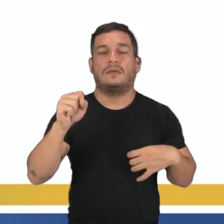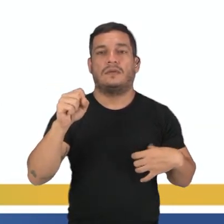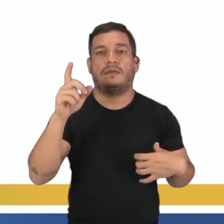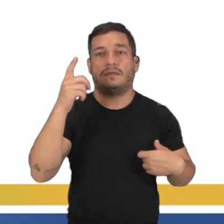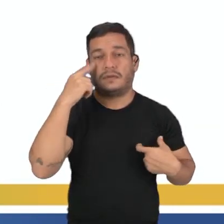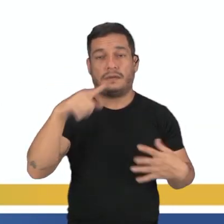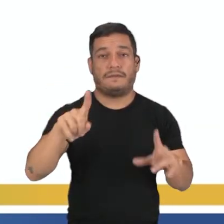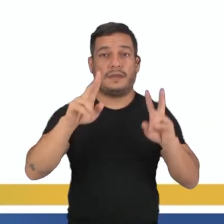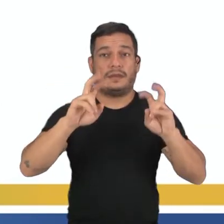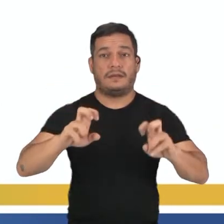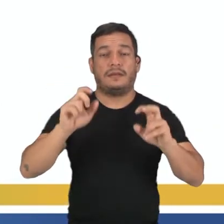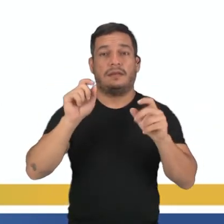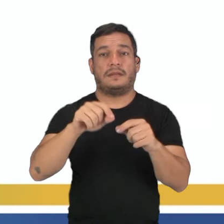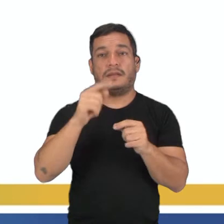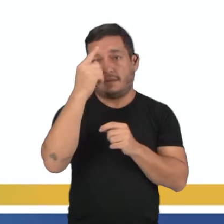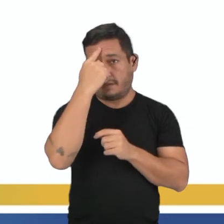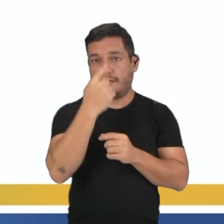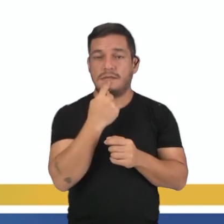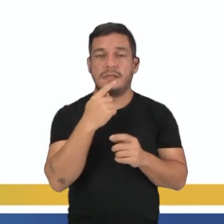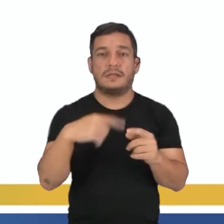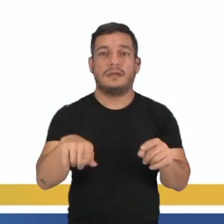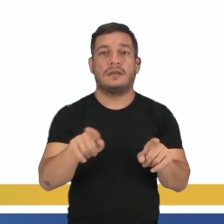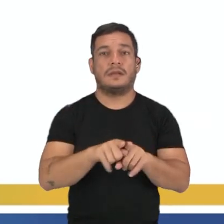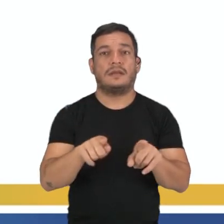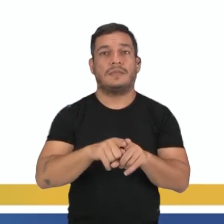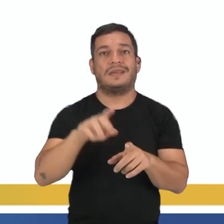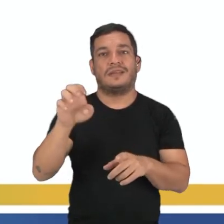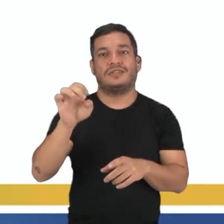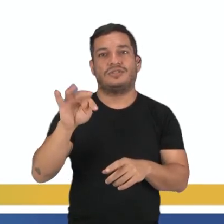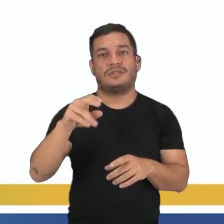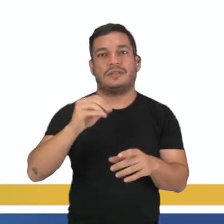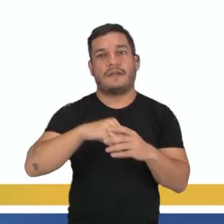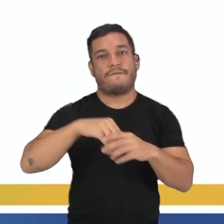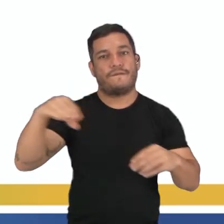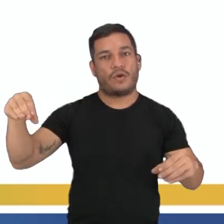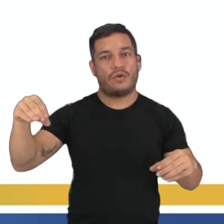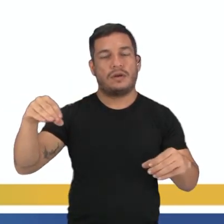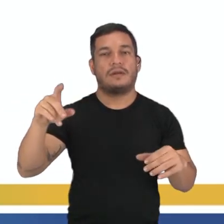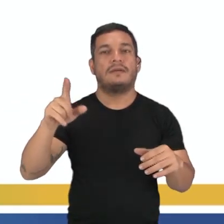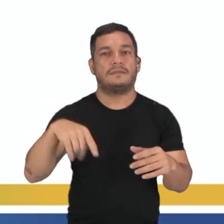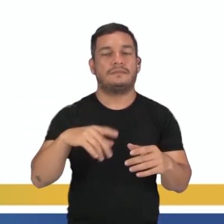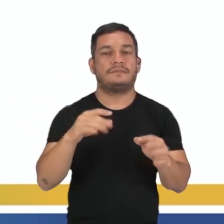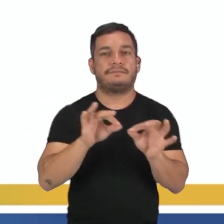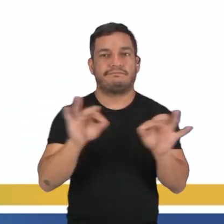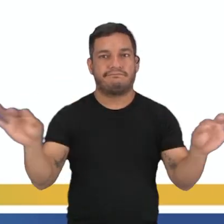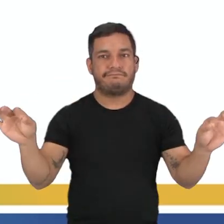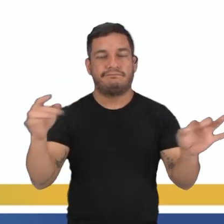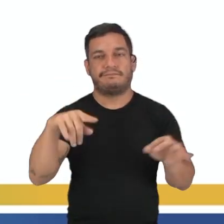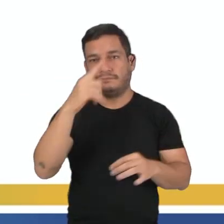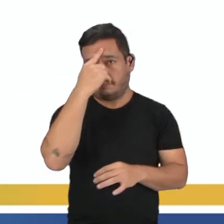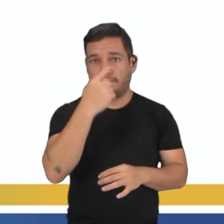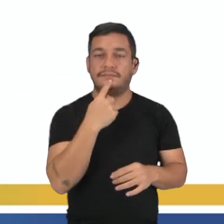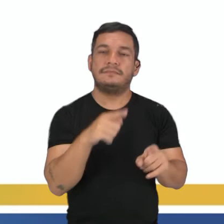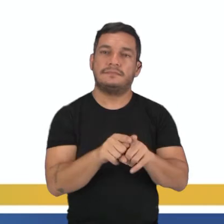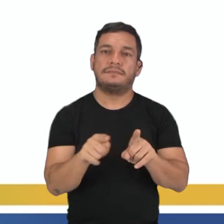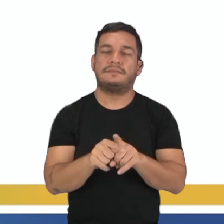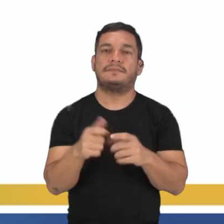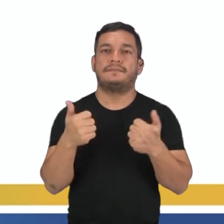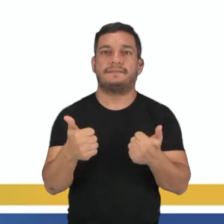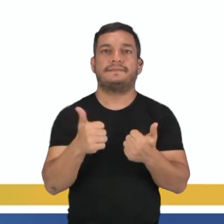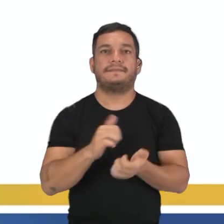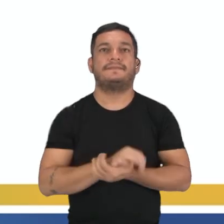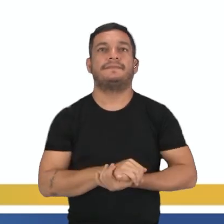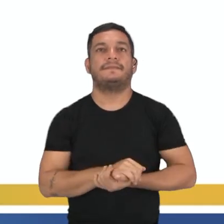figura você consegue identificar, e externos, quando eles estiverem fora das paralelas, observe aí na figura também, tá